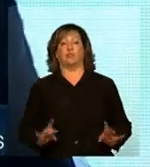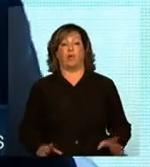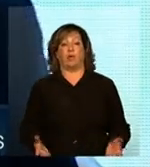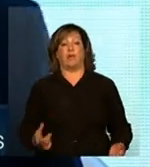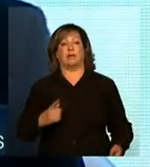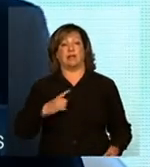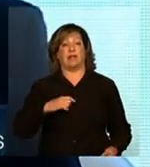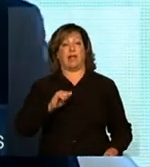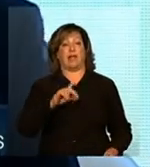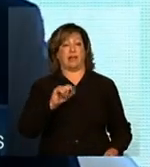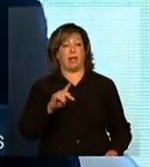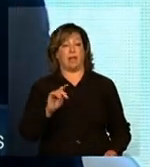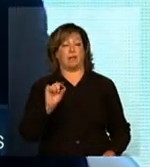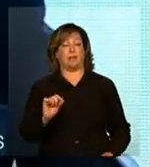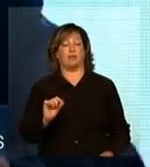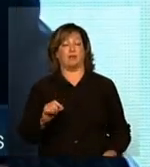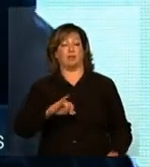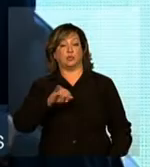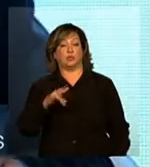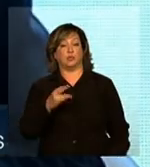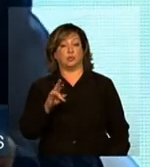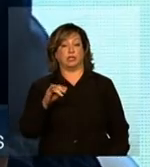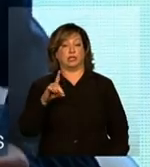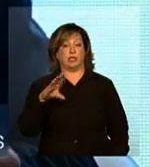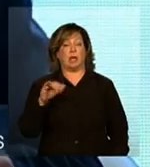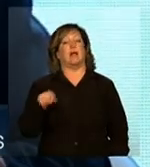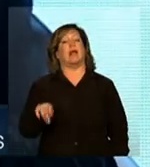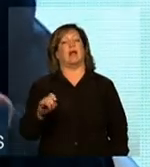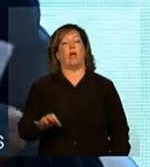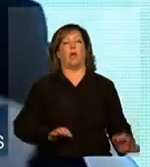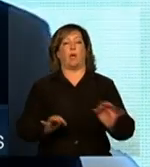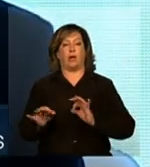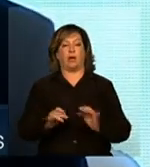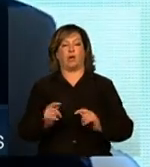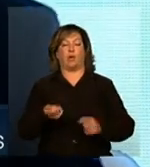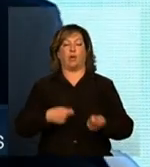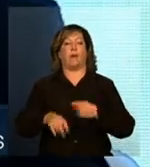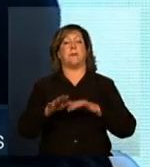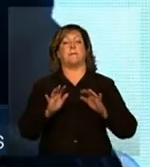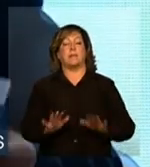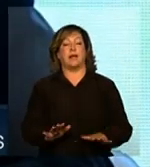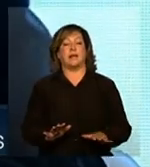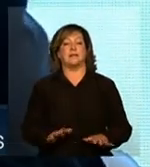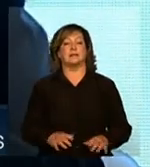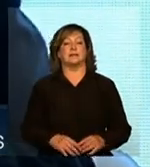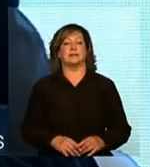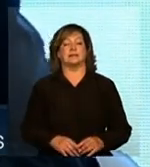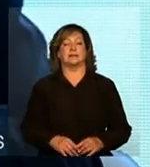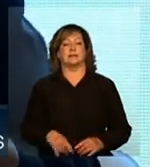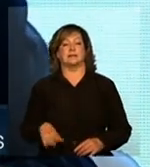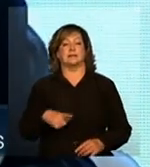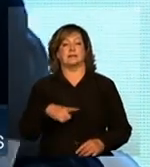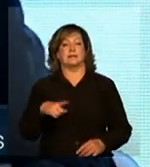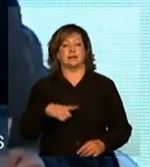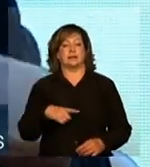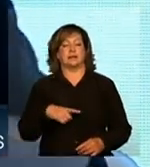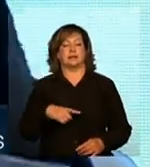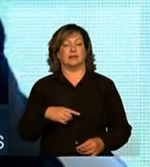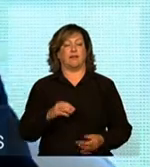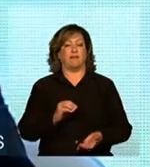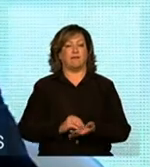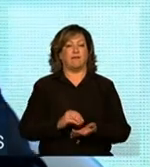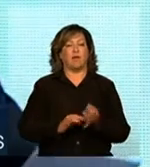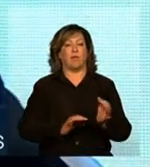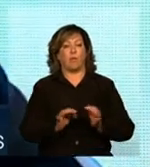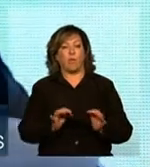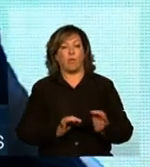uma ADAP jurídica, e significa que é uma organização econômica mais incipiente, não, nem por isso vai deixar de ser importante